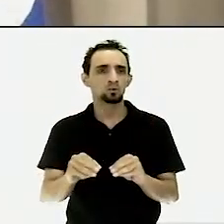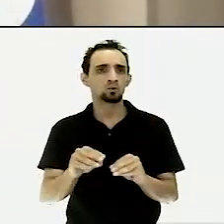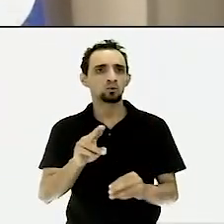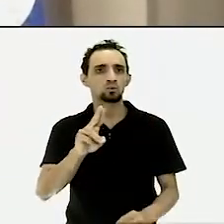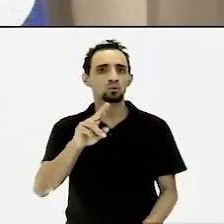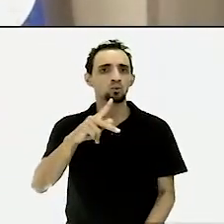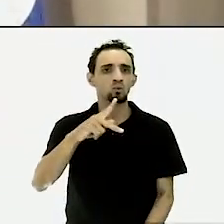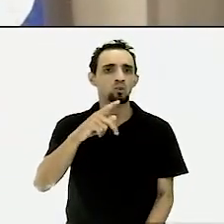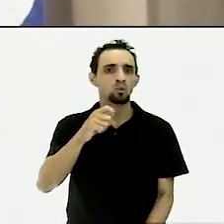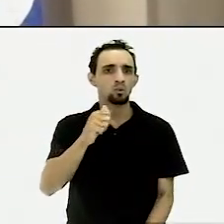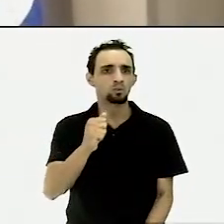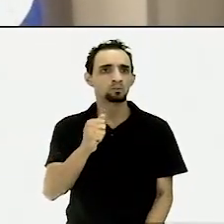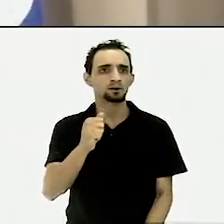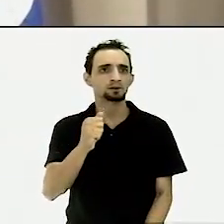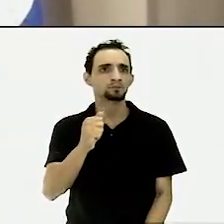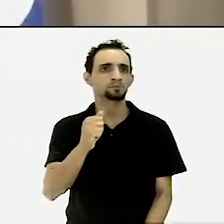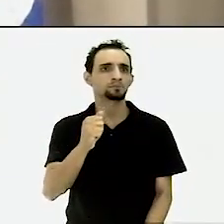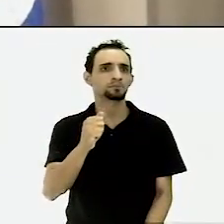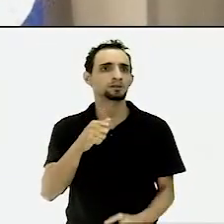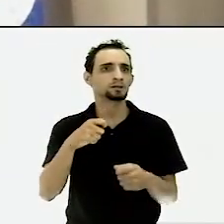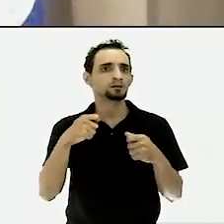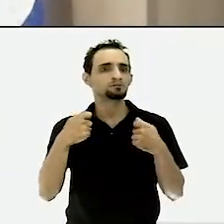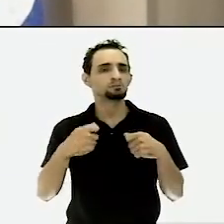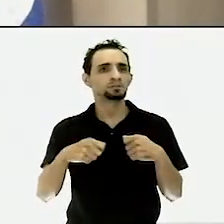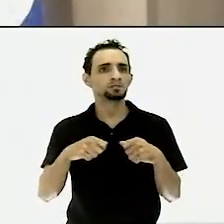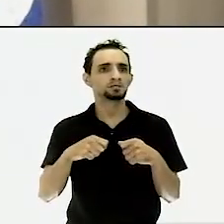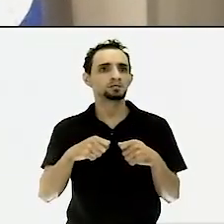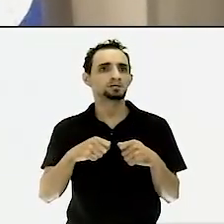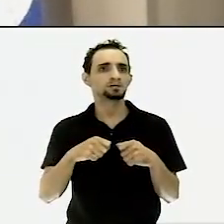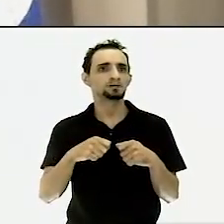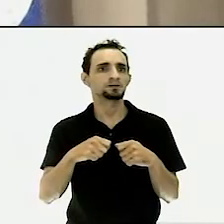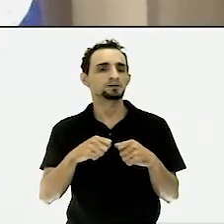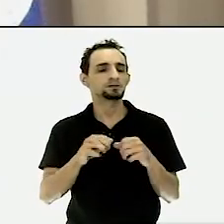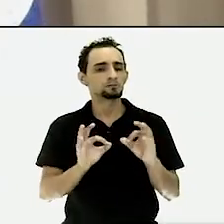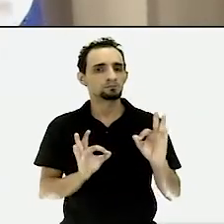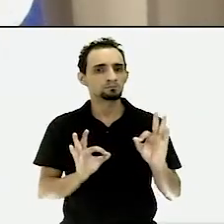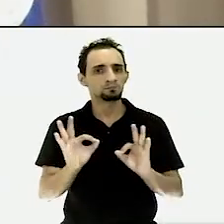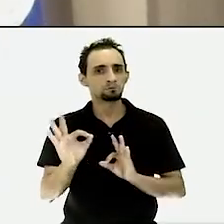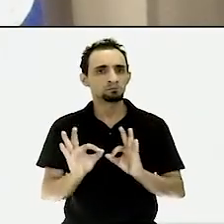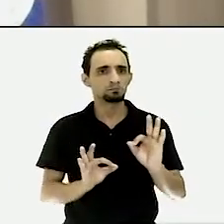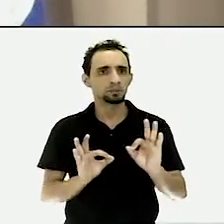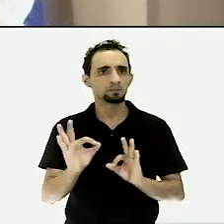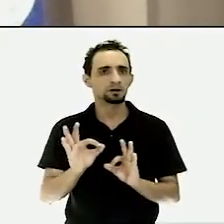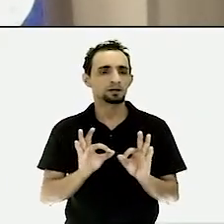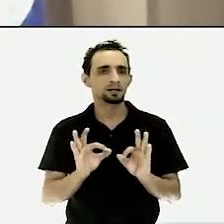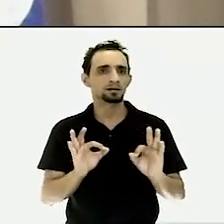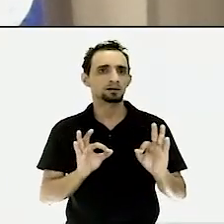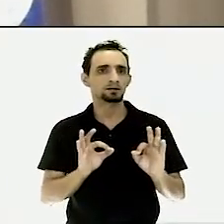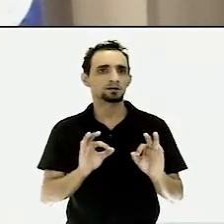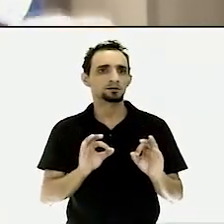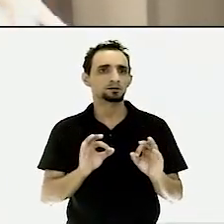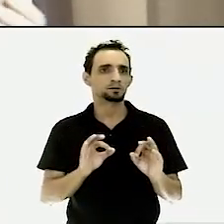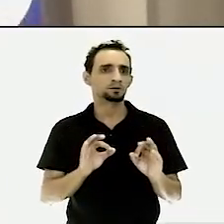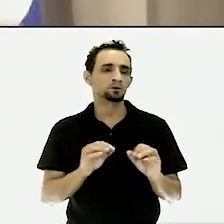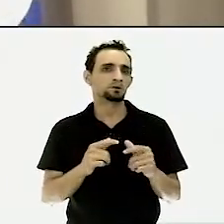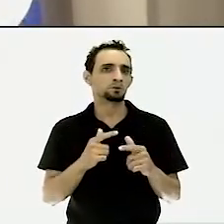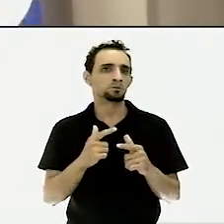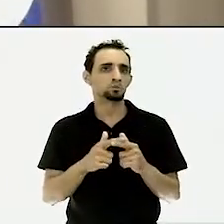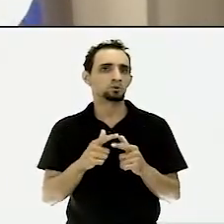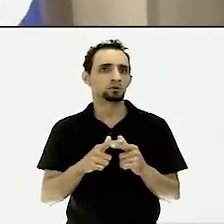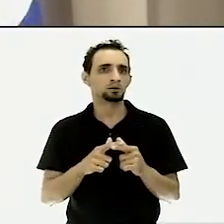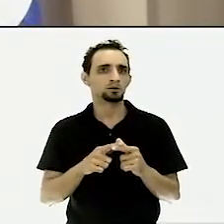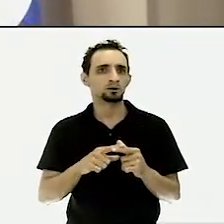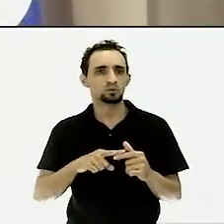mais precoce possível e, eventualmente, os pacientes poderão ser encaminhados com maior